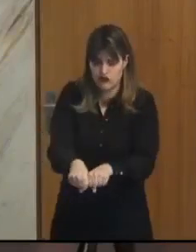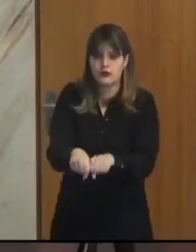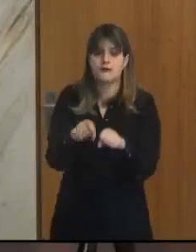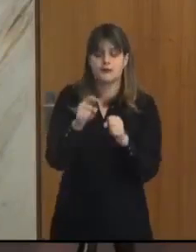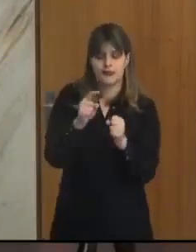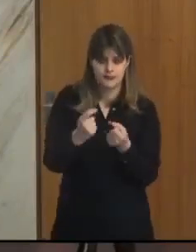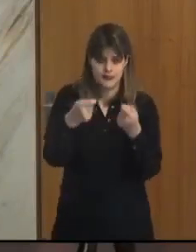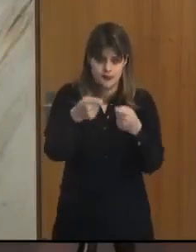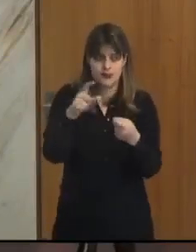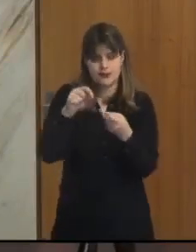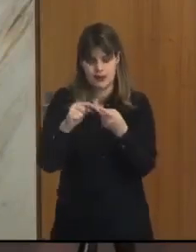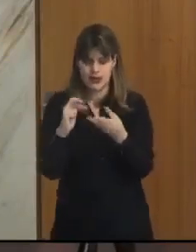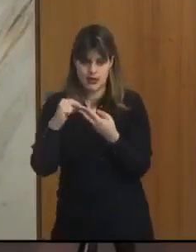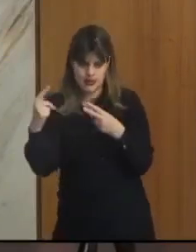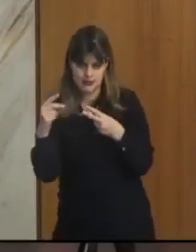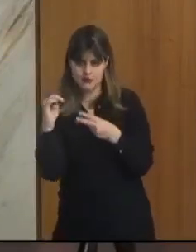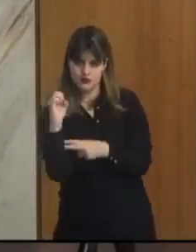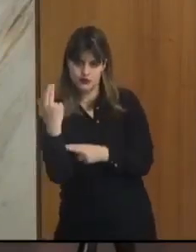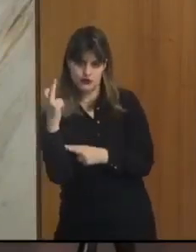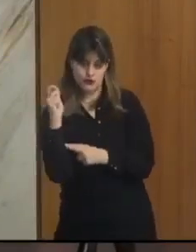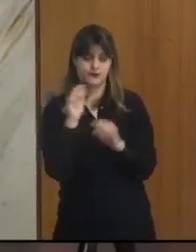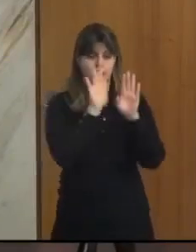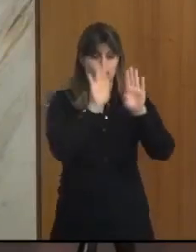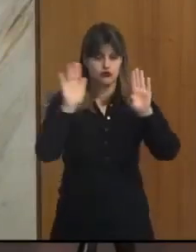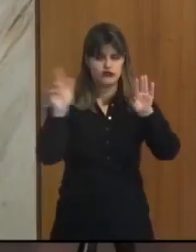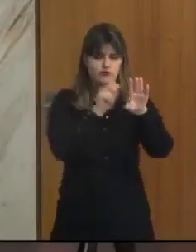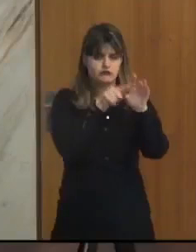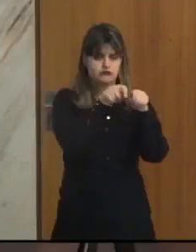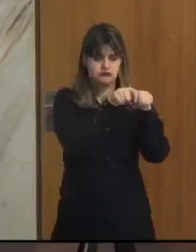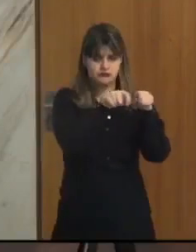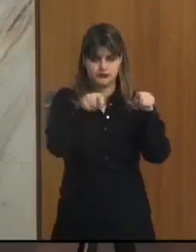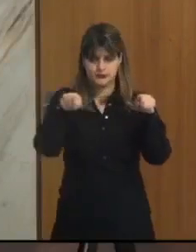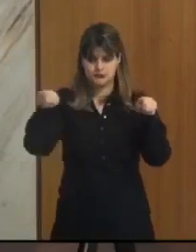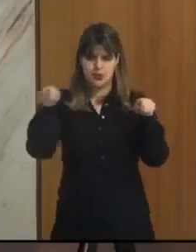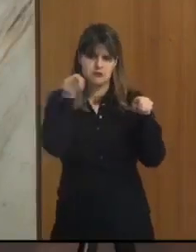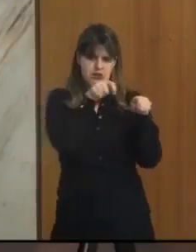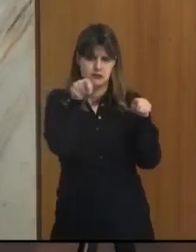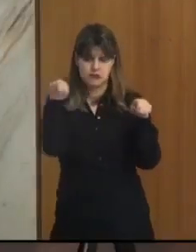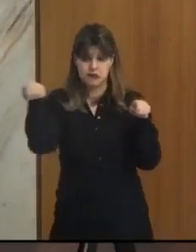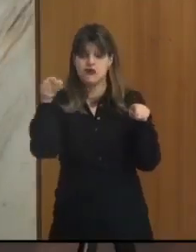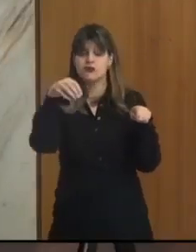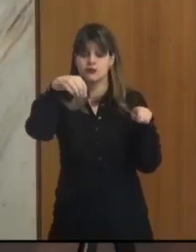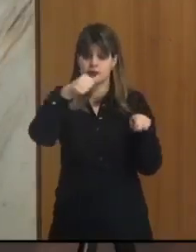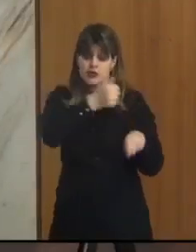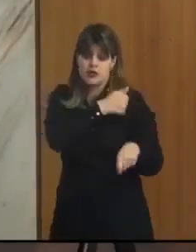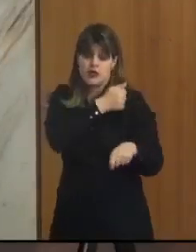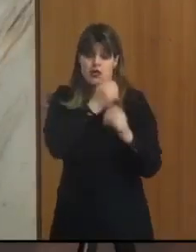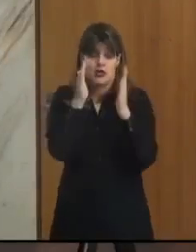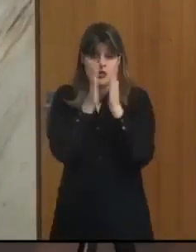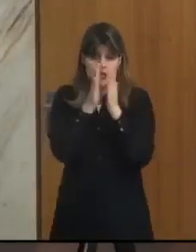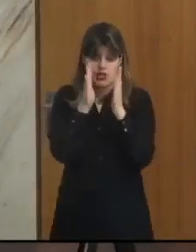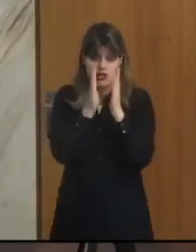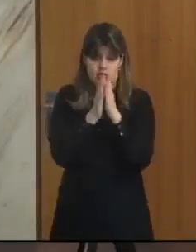Câmara Municipal de Soura. Decorreu esta exposição durante uns meses na Igreja da Misericórdia